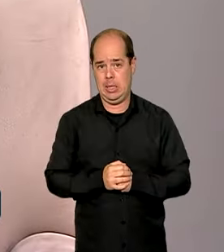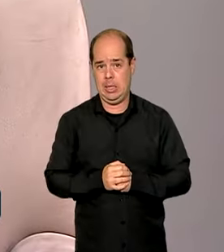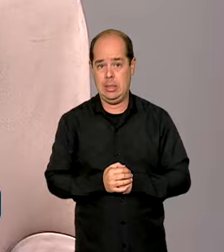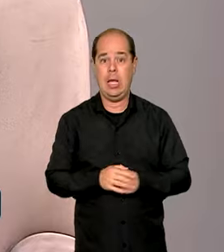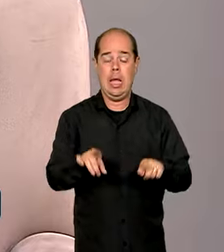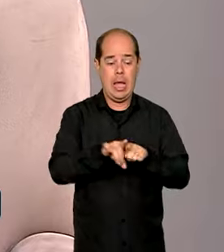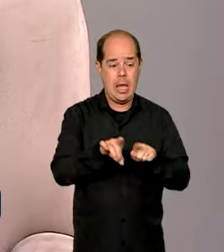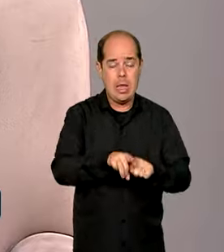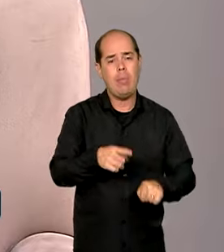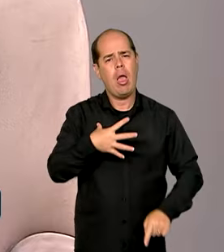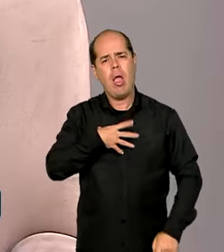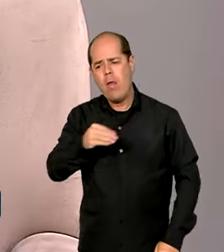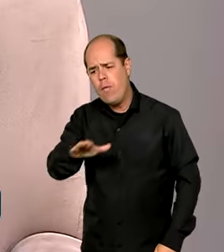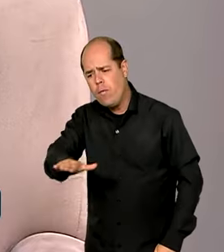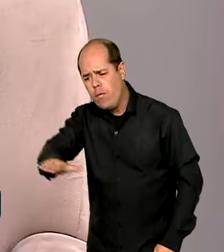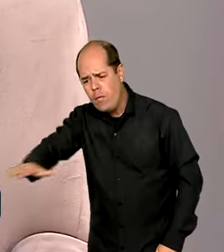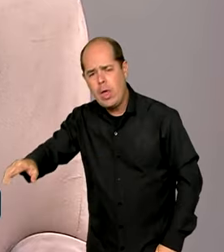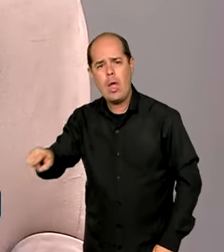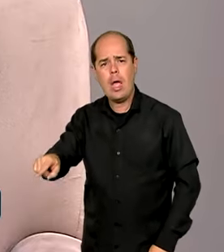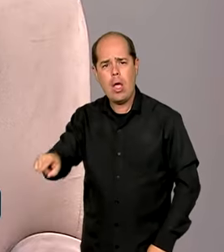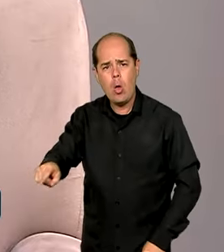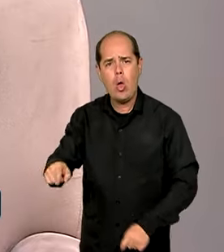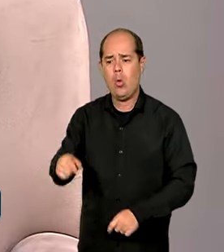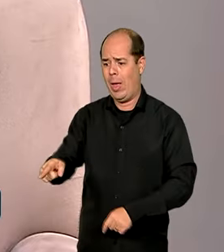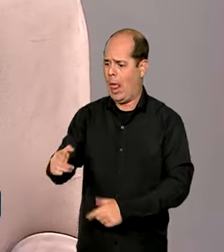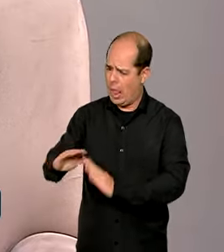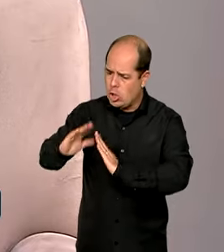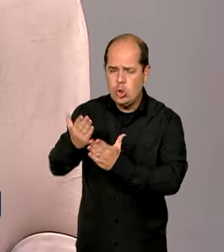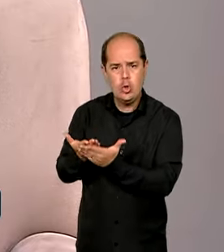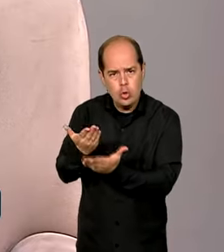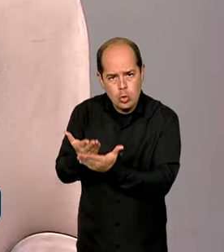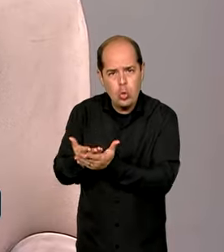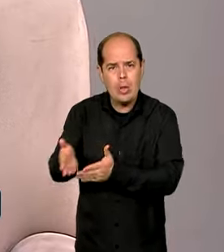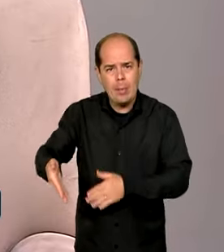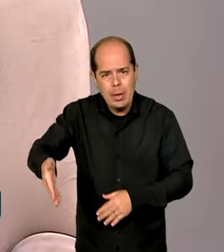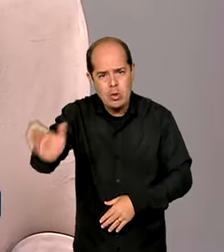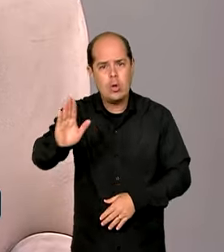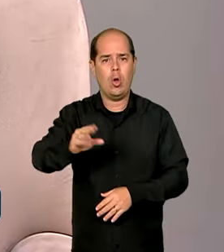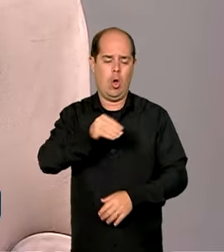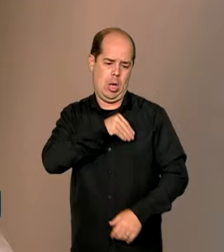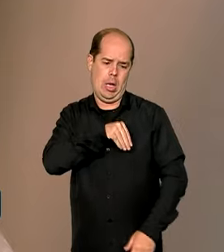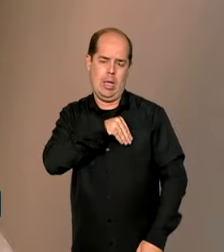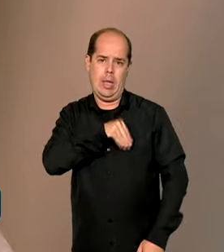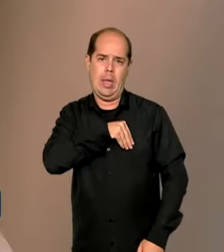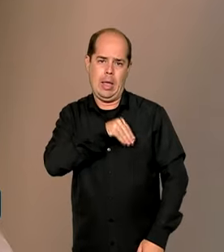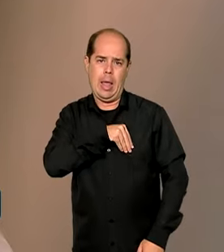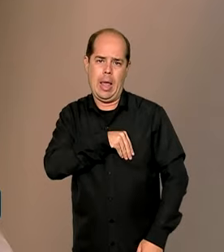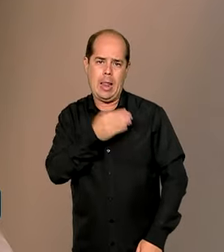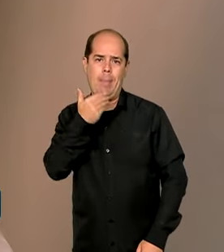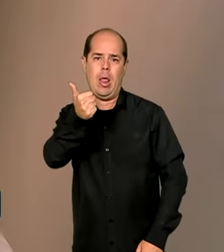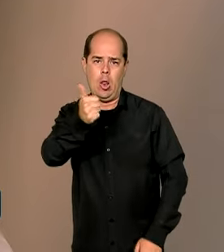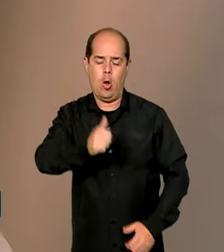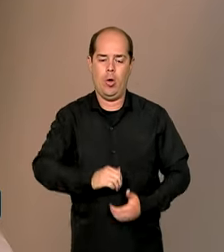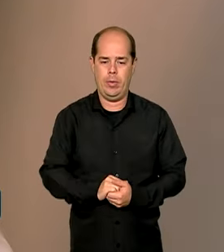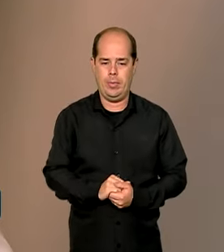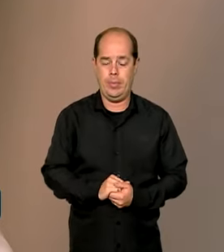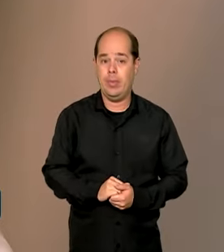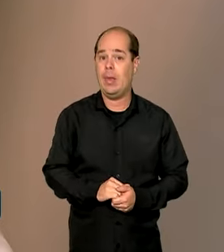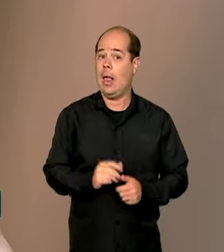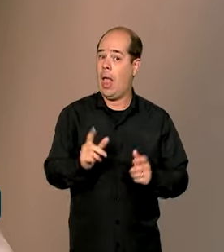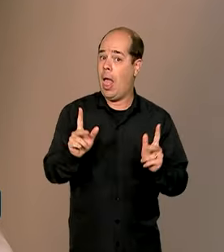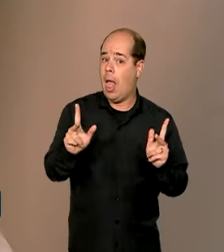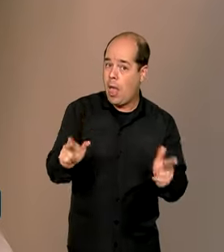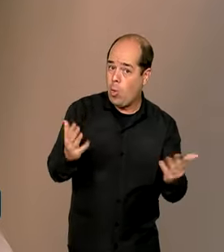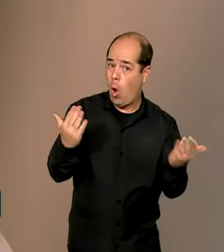filhos estudem, que a renda da família melhore com a colocação de todo mundo, né? É igual a parábola, dá o peixe, mas ensina.